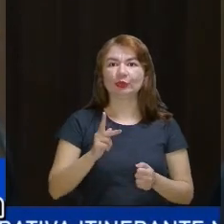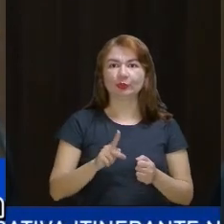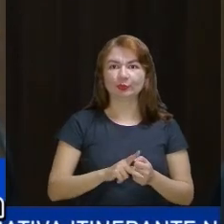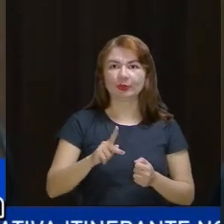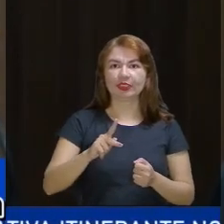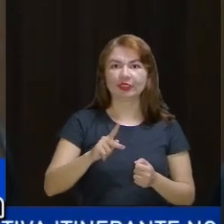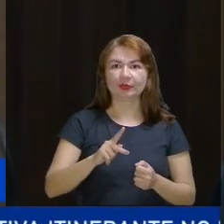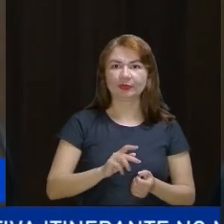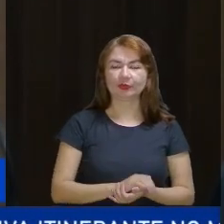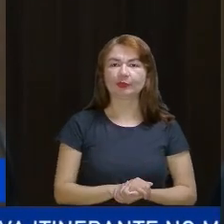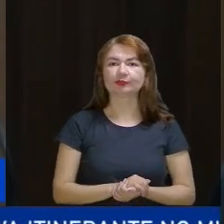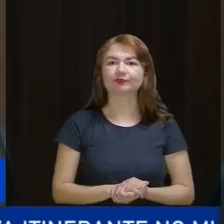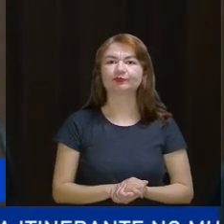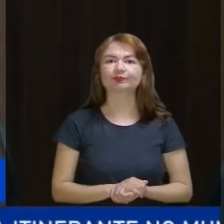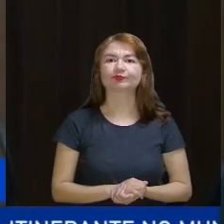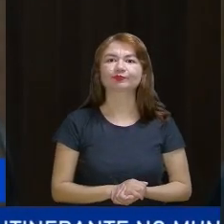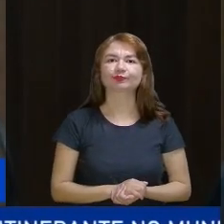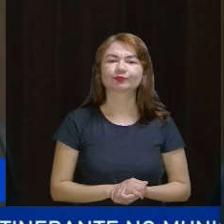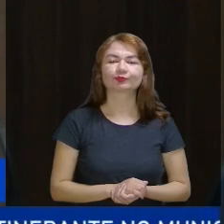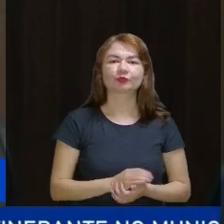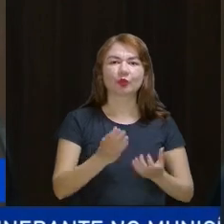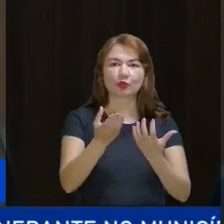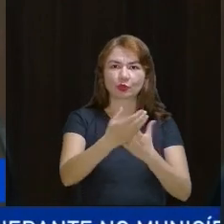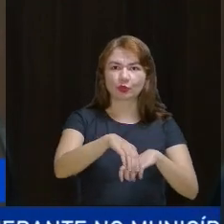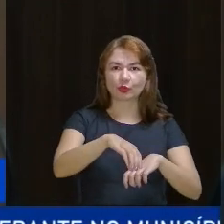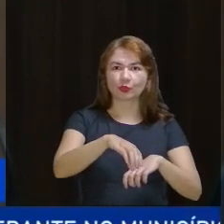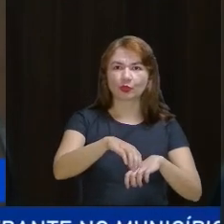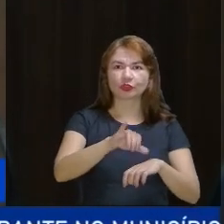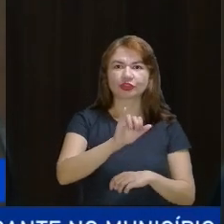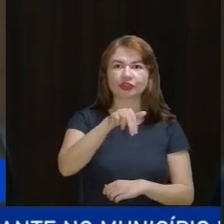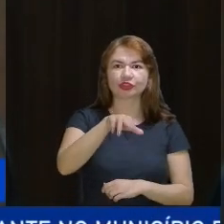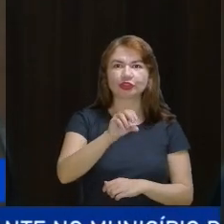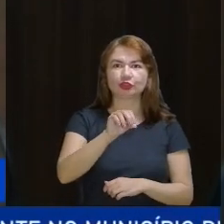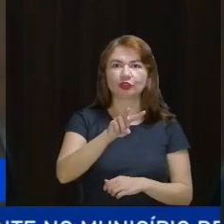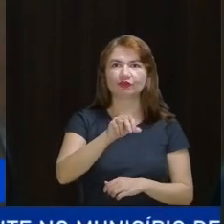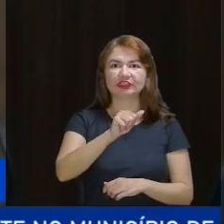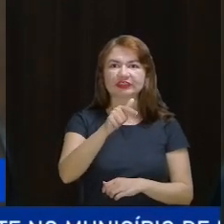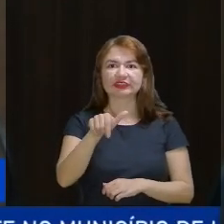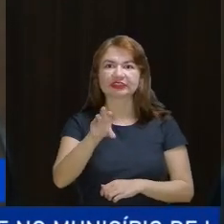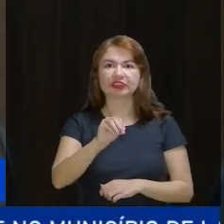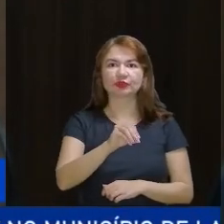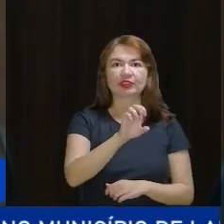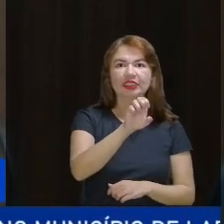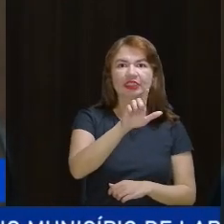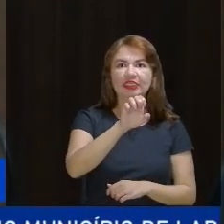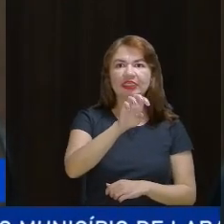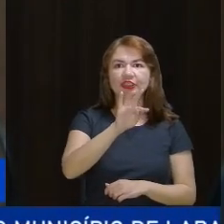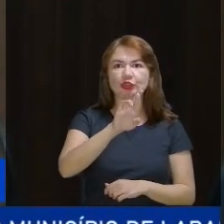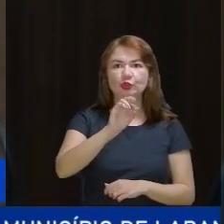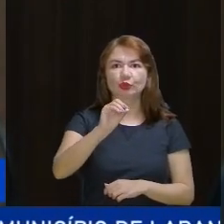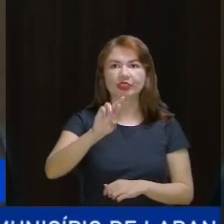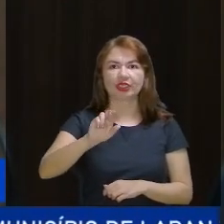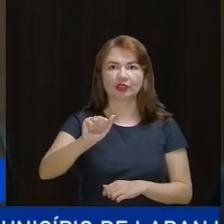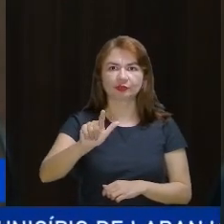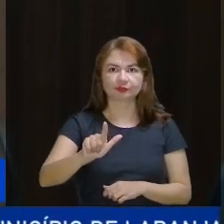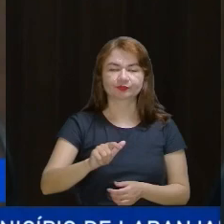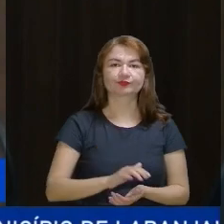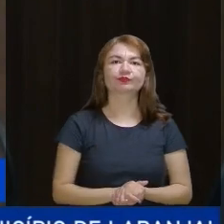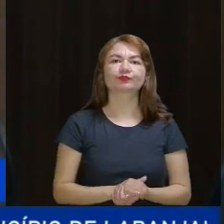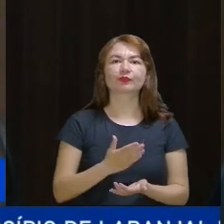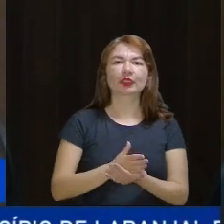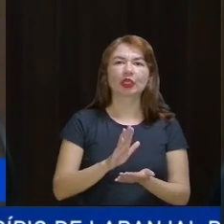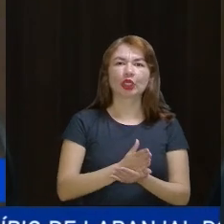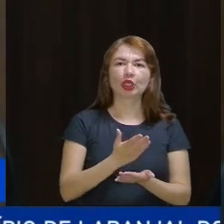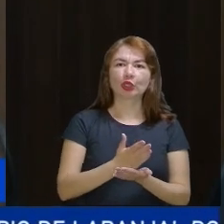dessa qualidade, né? Um concurso de inovação eleitoral, e alguns tribunais do país se inscreveram.